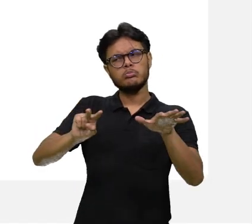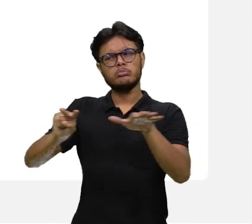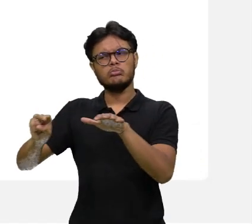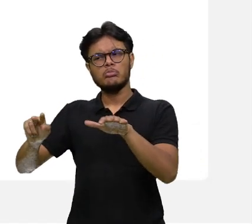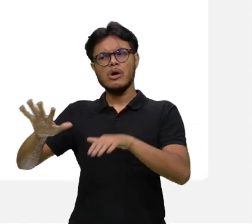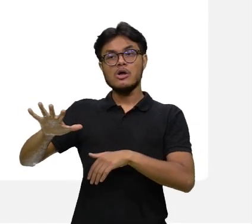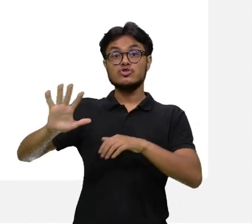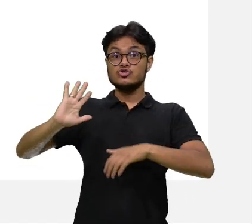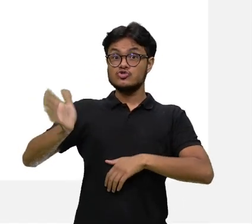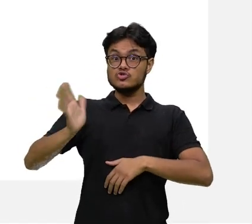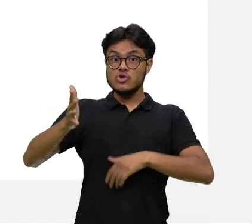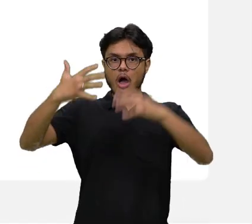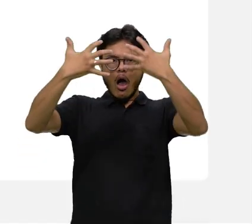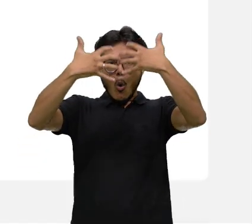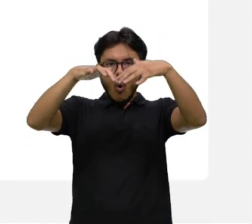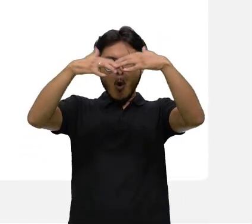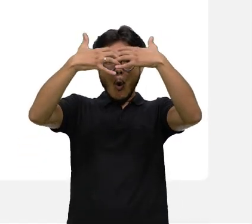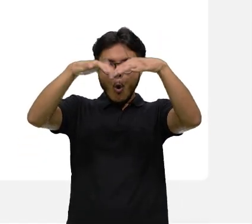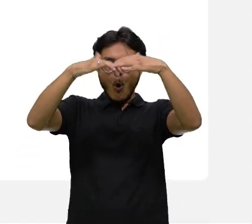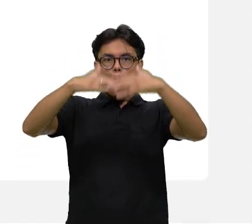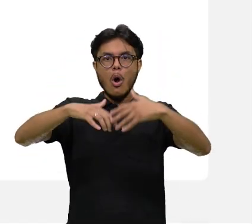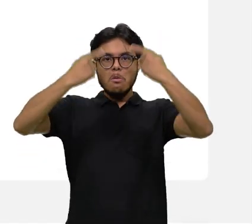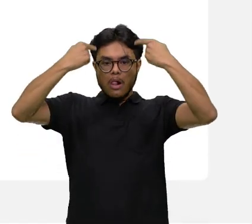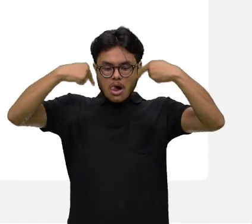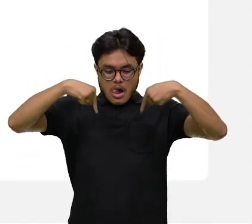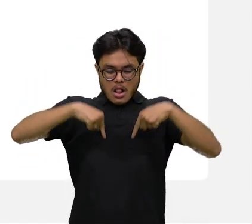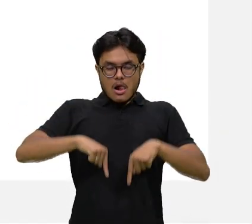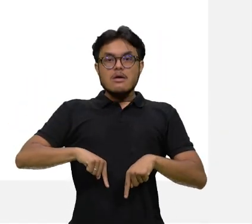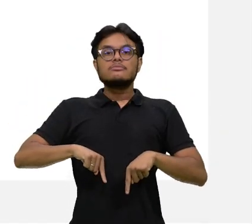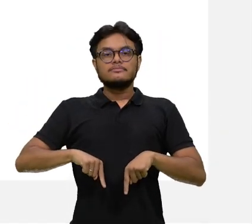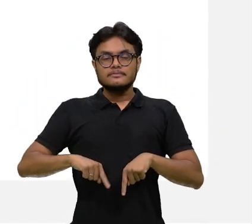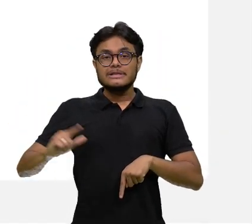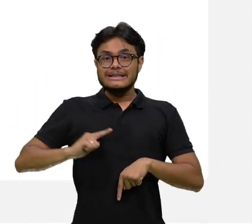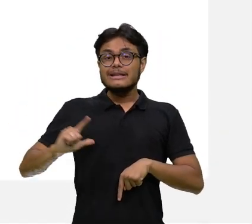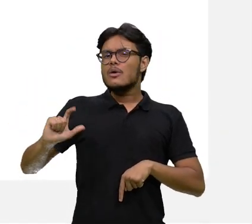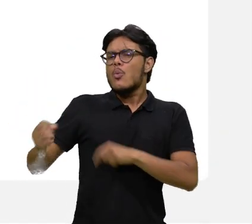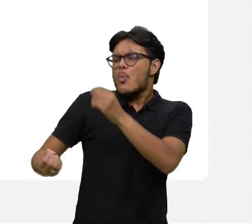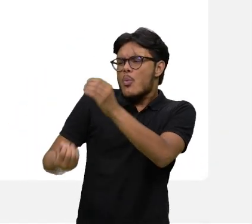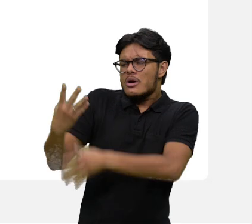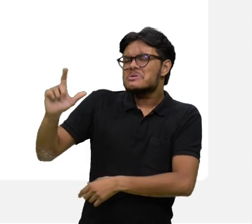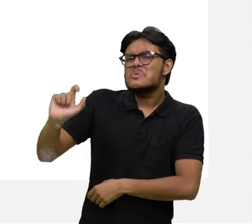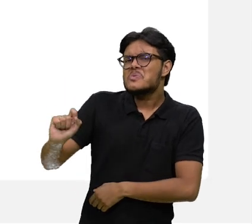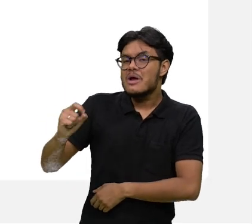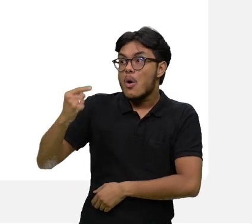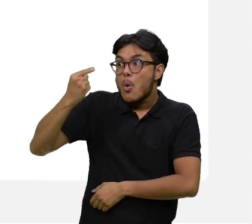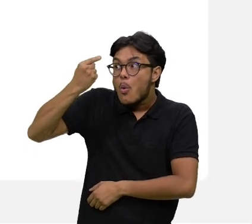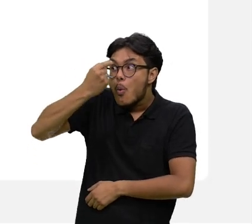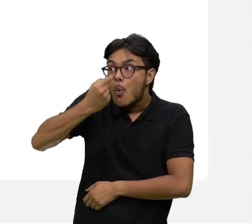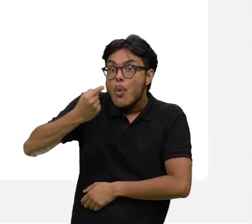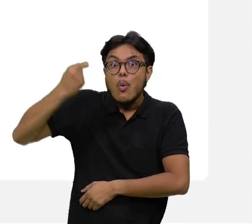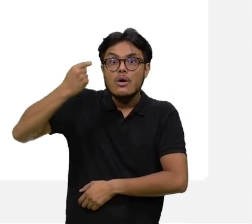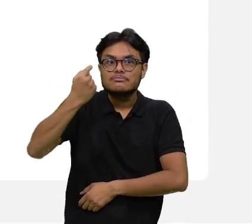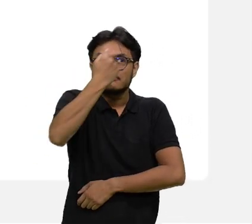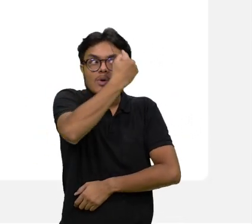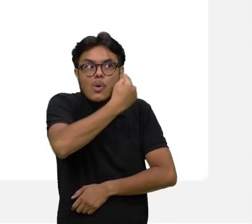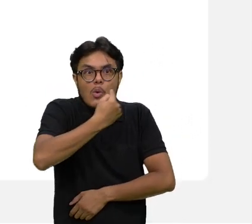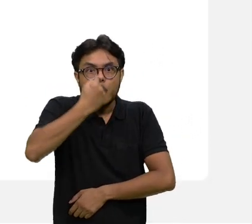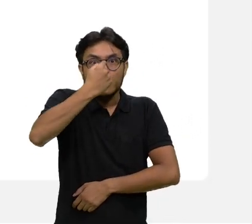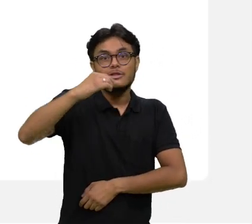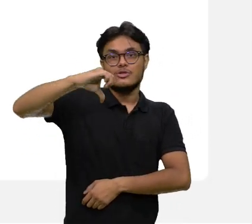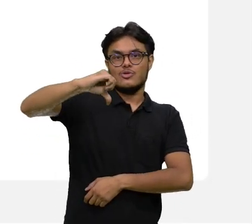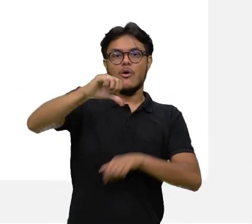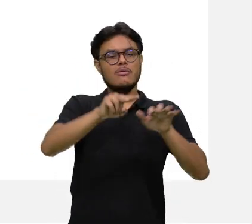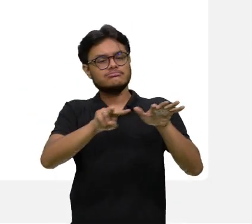sistema nervoso central se desenvolvendo. Nós temos os olhos, olha aí, os olhos a partir da 9ª semana